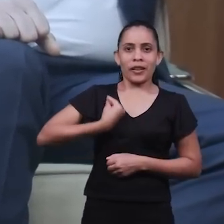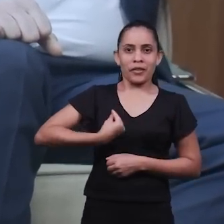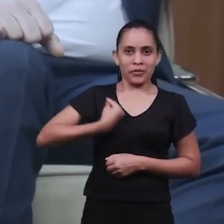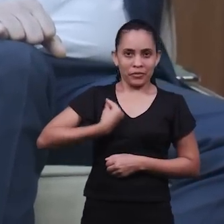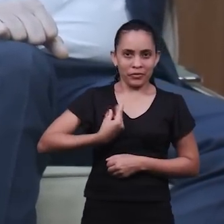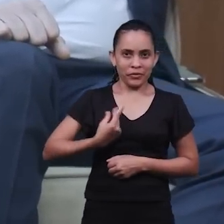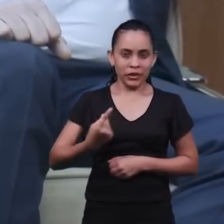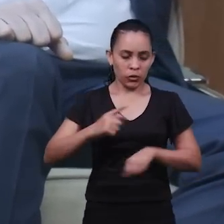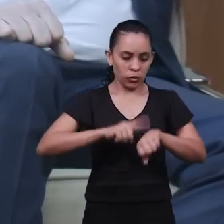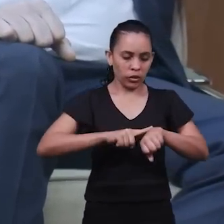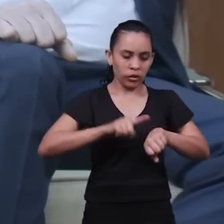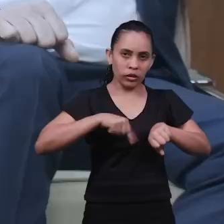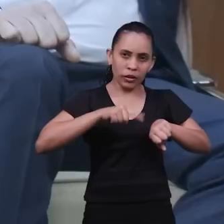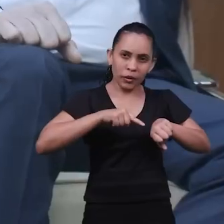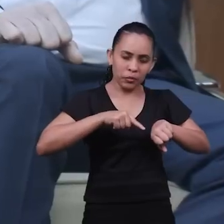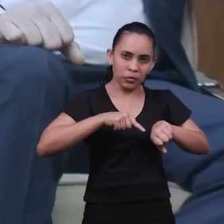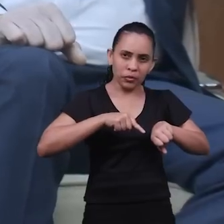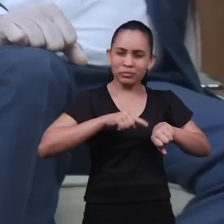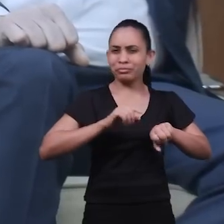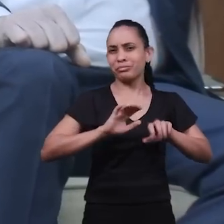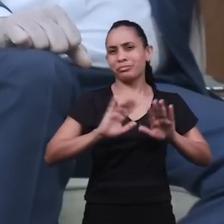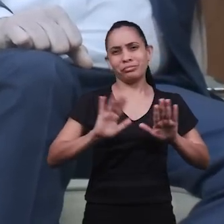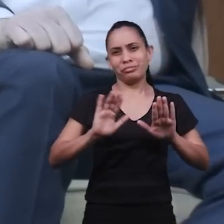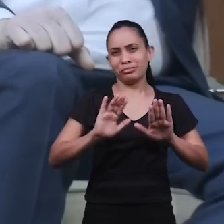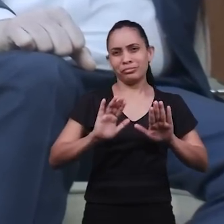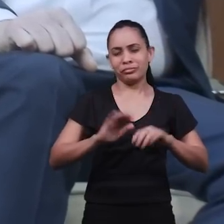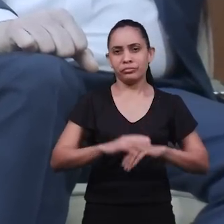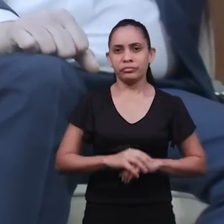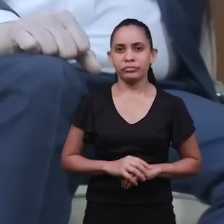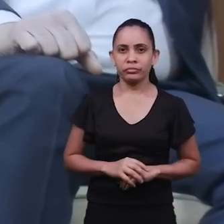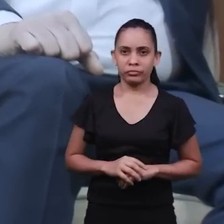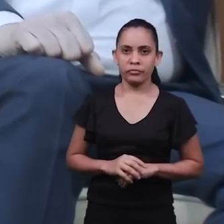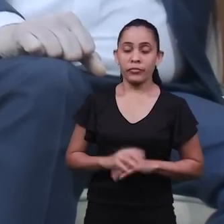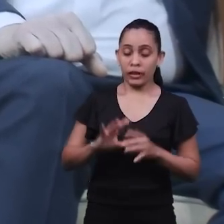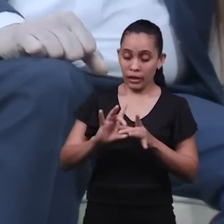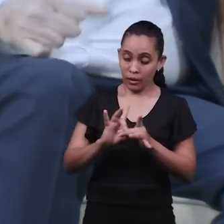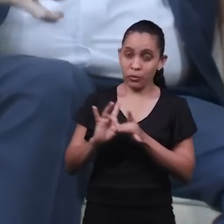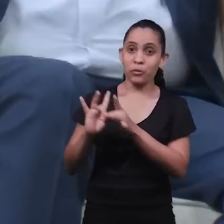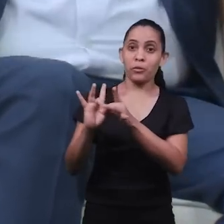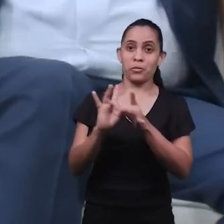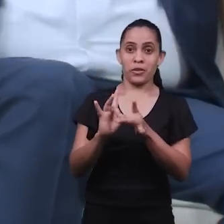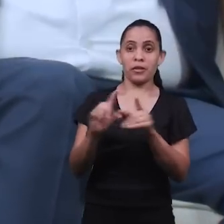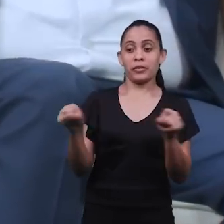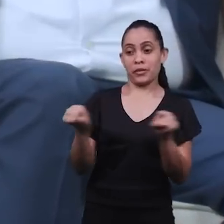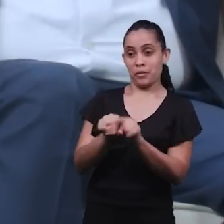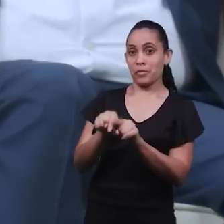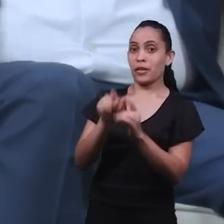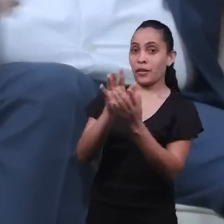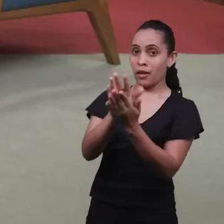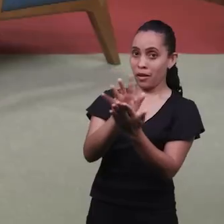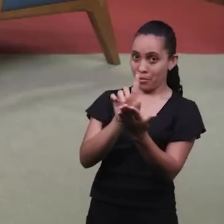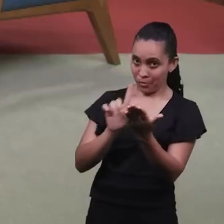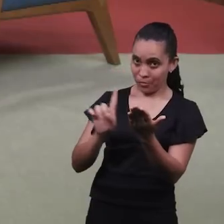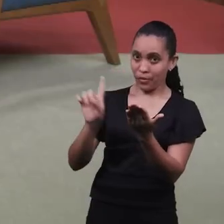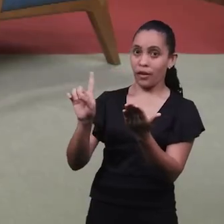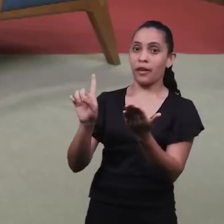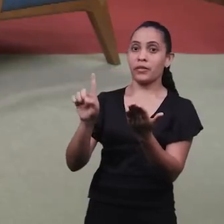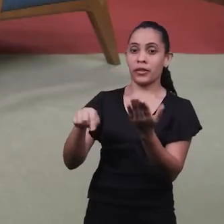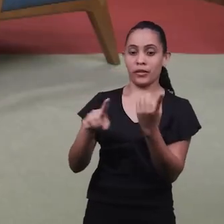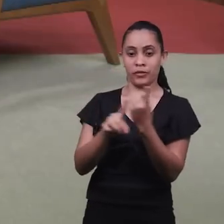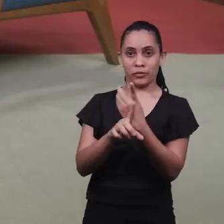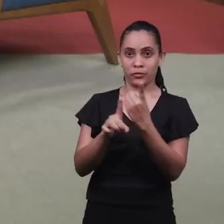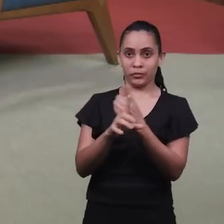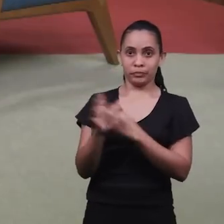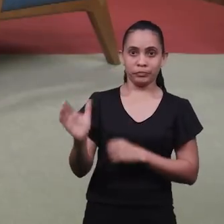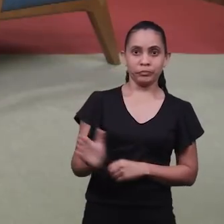onde o tempo não é contado, através da comunhão no corpo. Amém. E a palavra, a doutrina. Exatamente. Vou